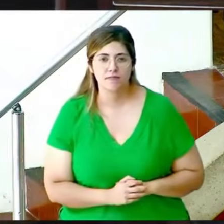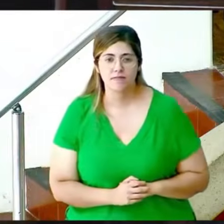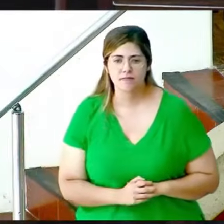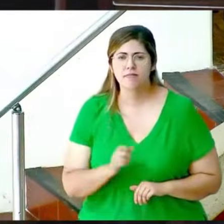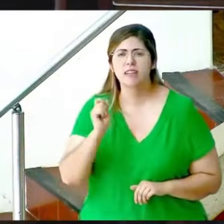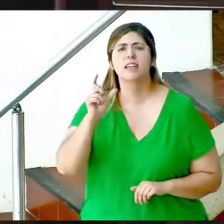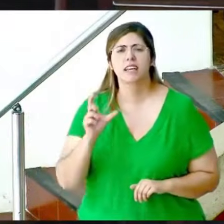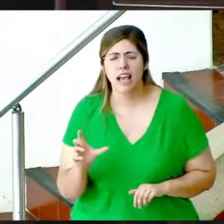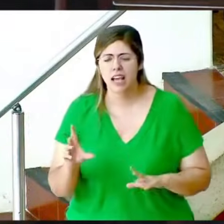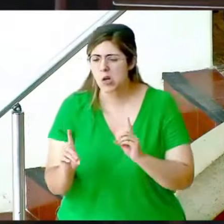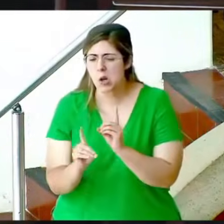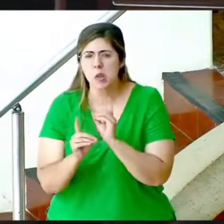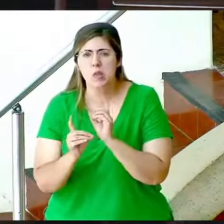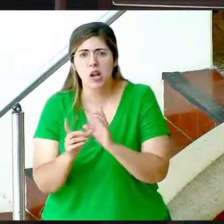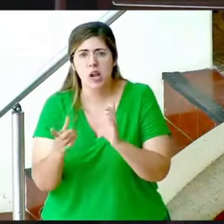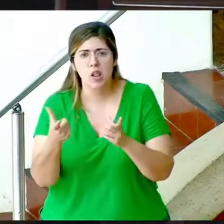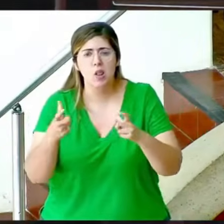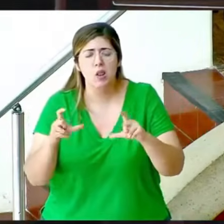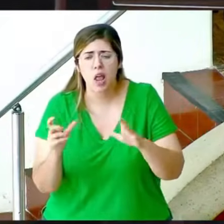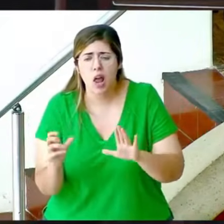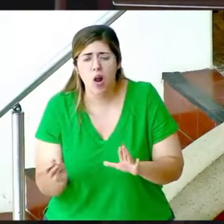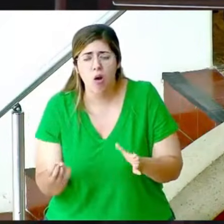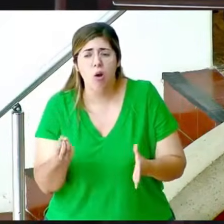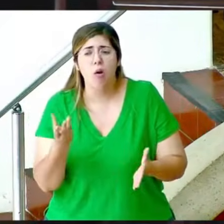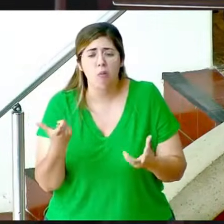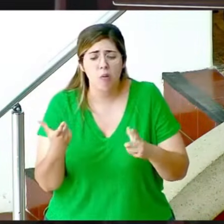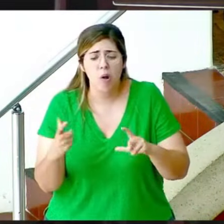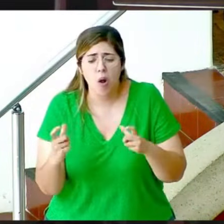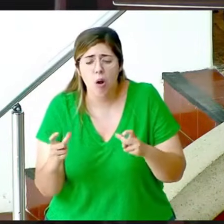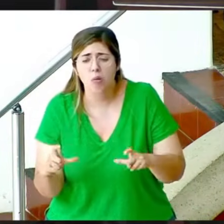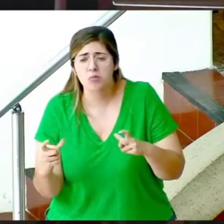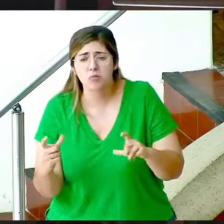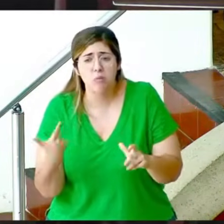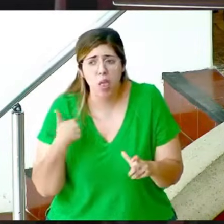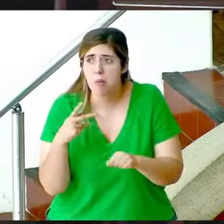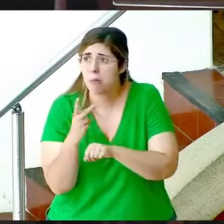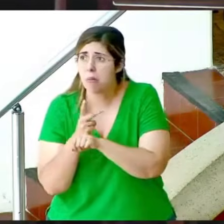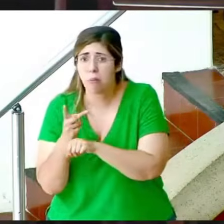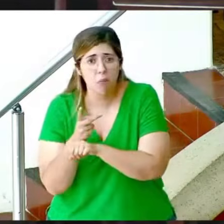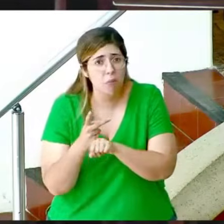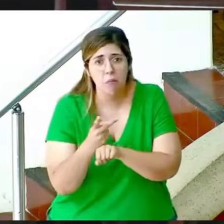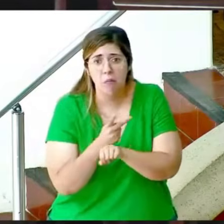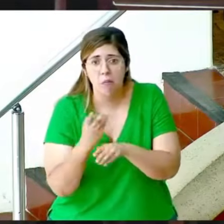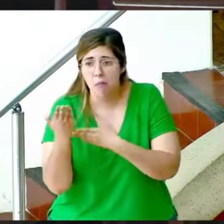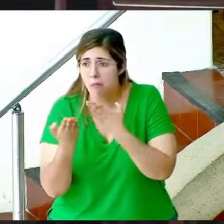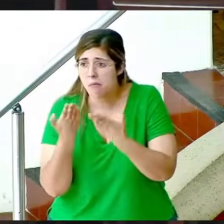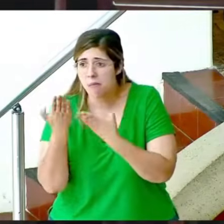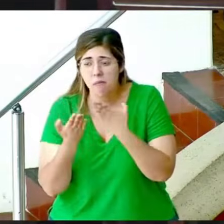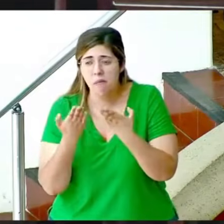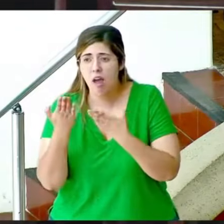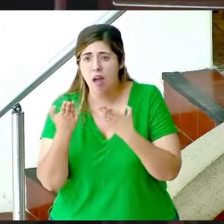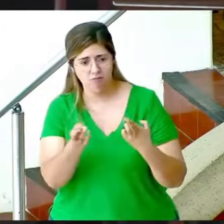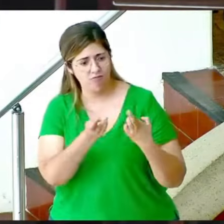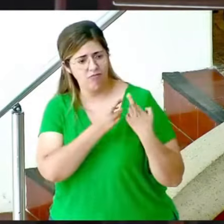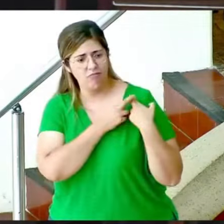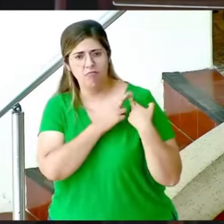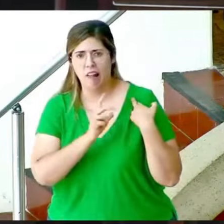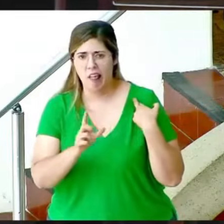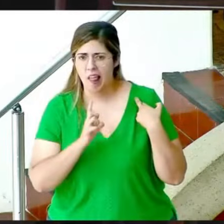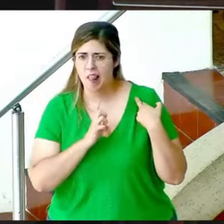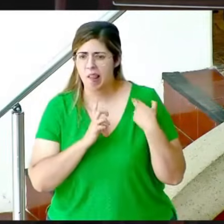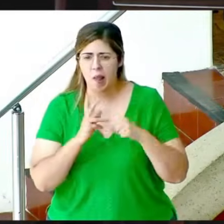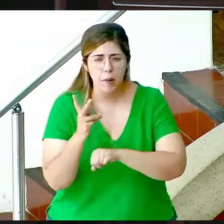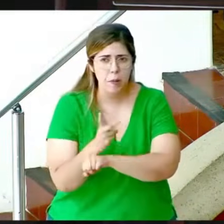é? Onde eu vou encontrar? Quem são os fiéis e prudentes que eu vou dar a eles responsabilidades dignas? Onde